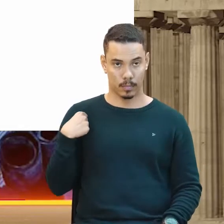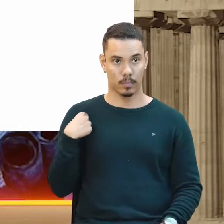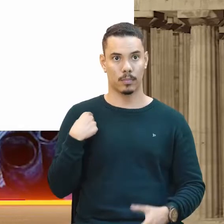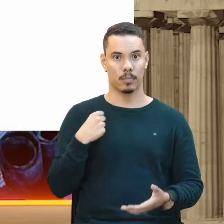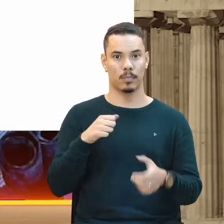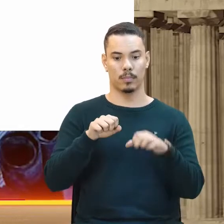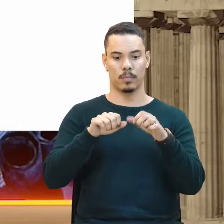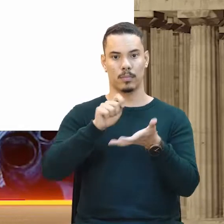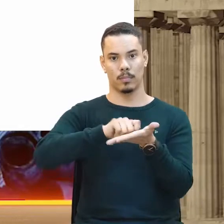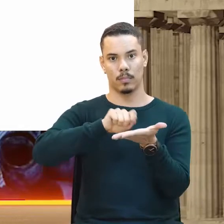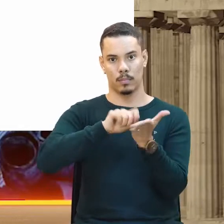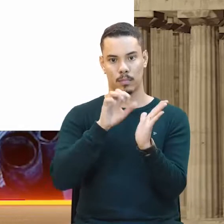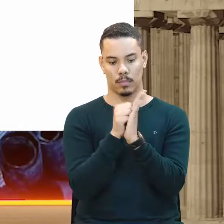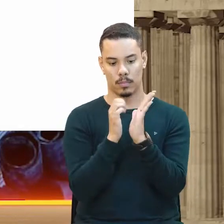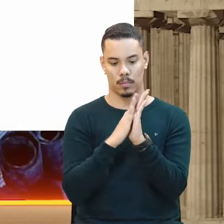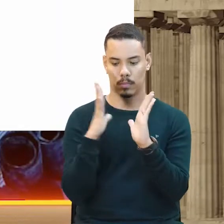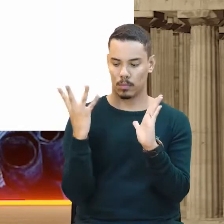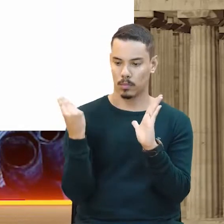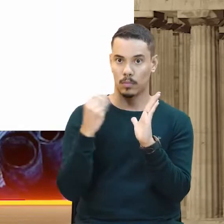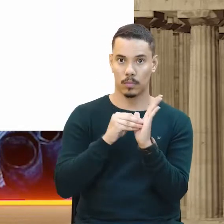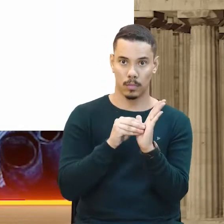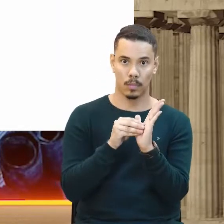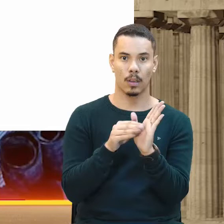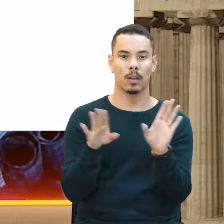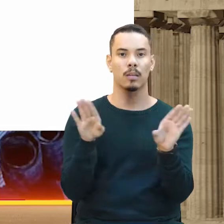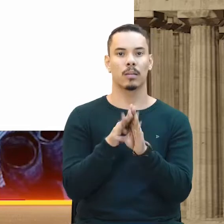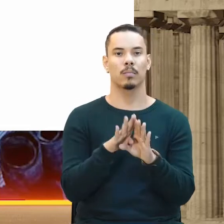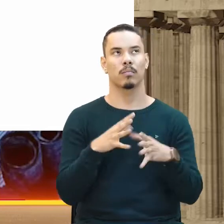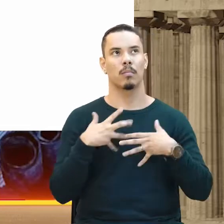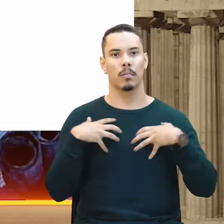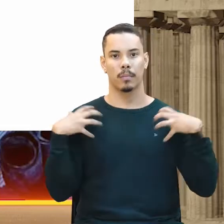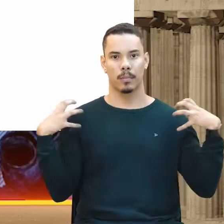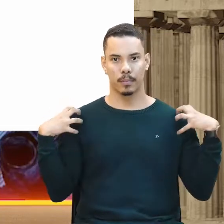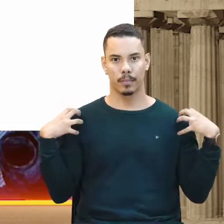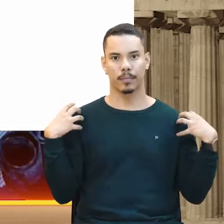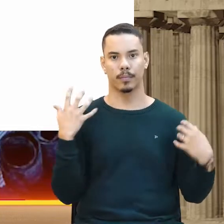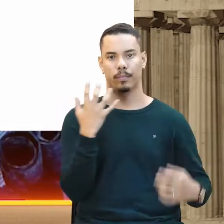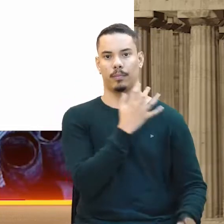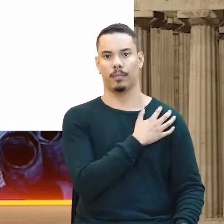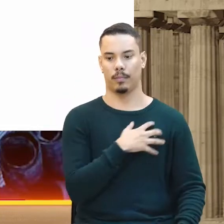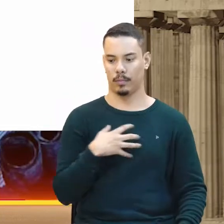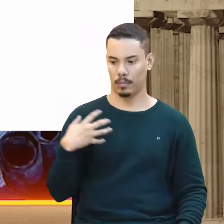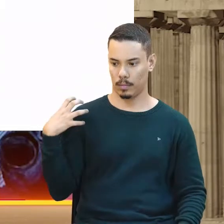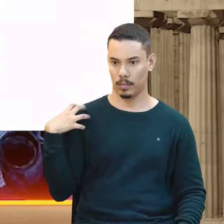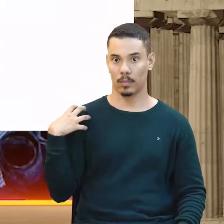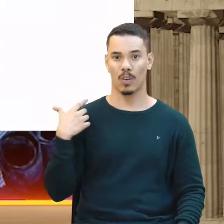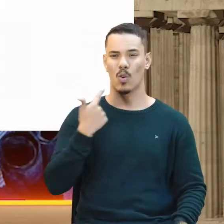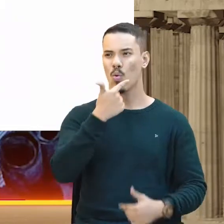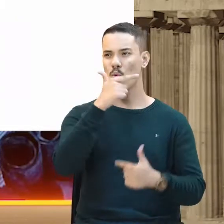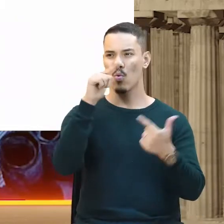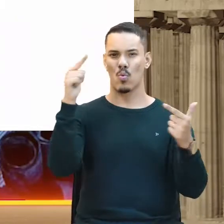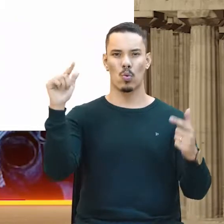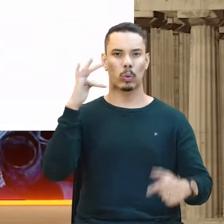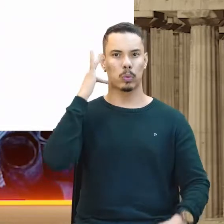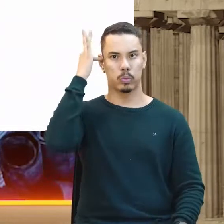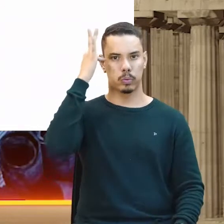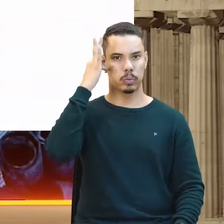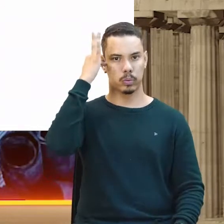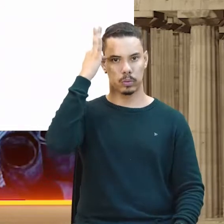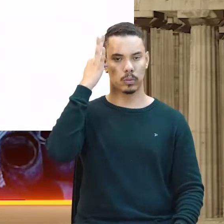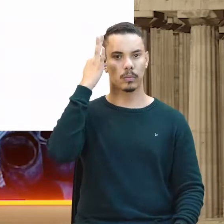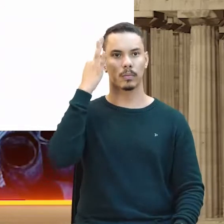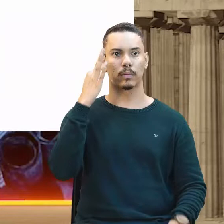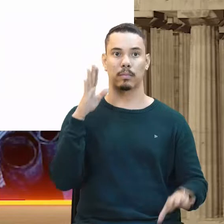por eles, os escritos deixados por Platão, Aristóteles e muitos outros filósofos, também